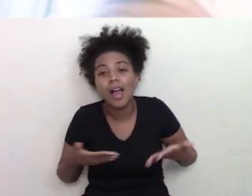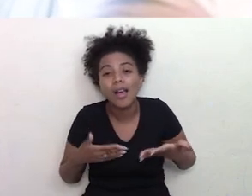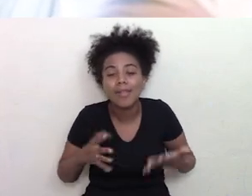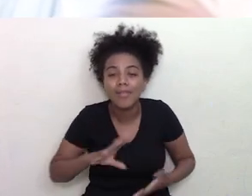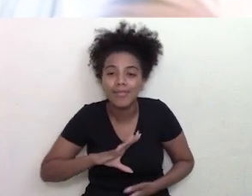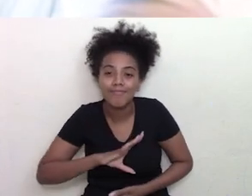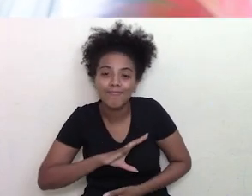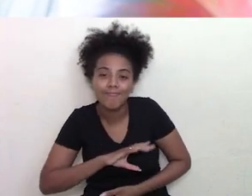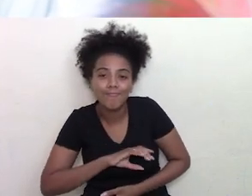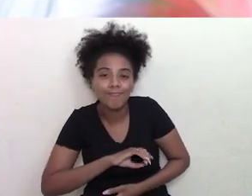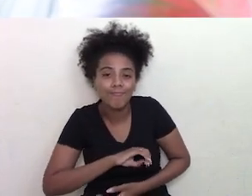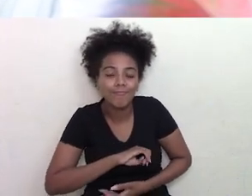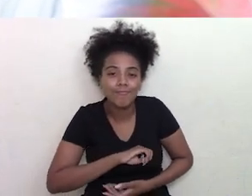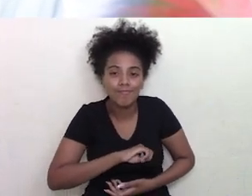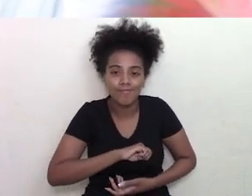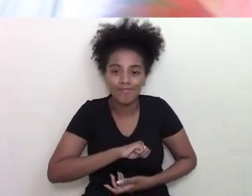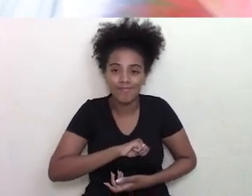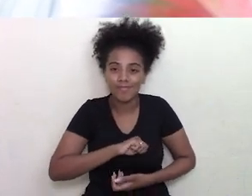Lele.